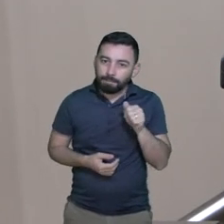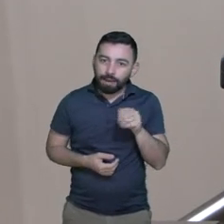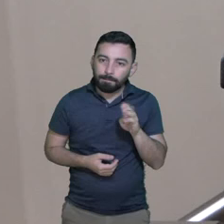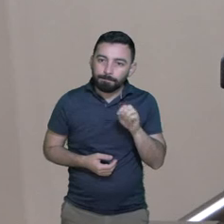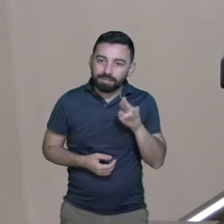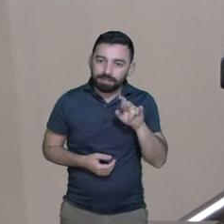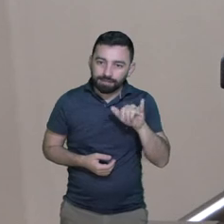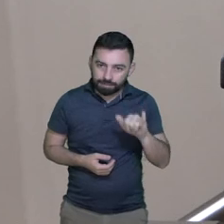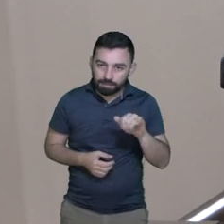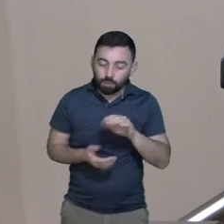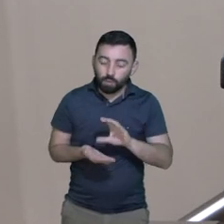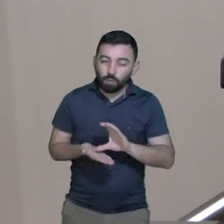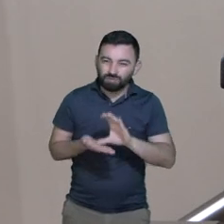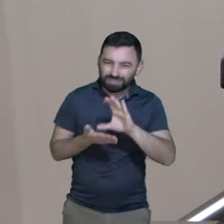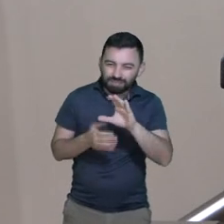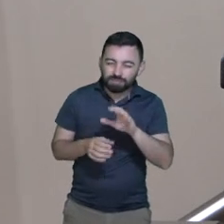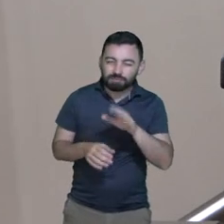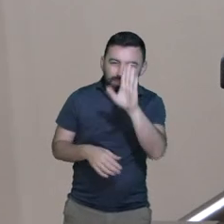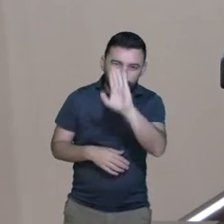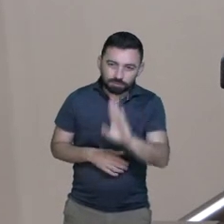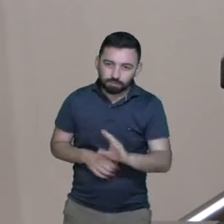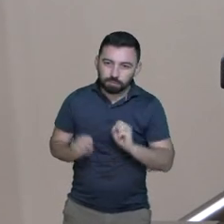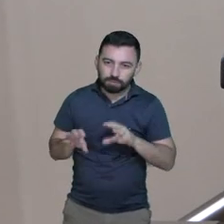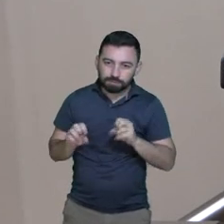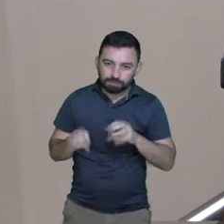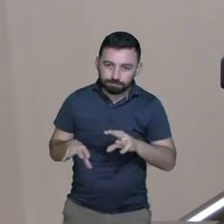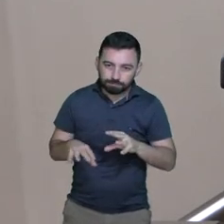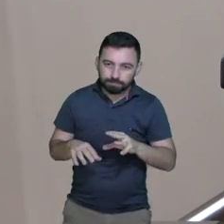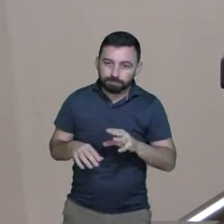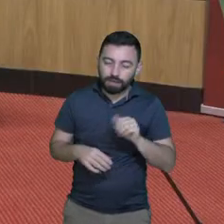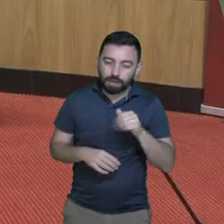Nacional de Educação por favor